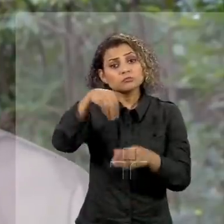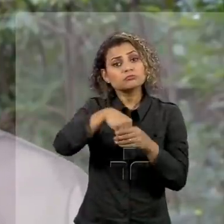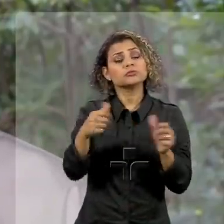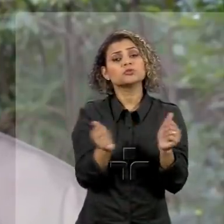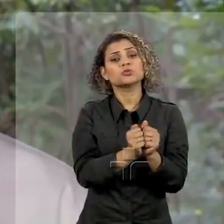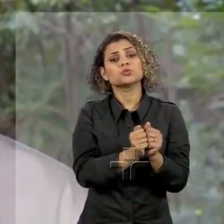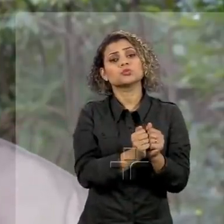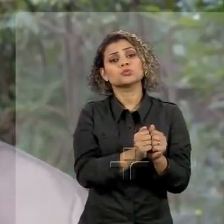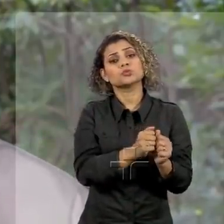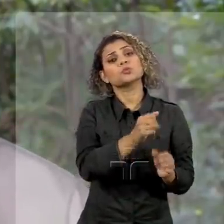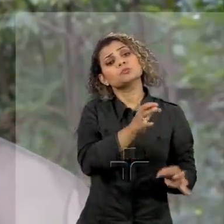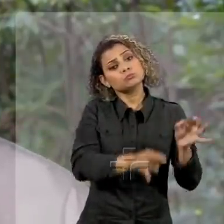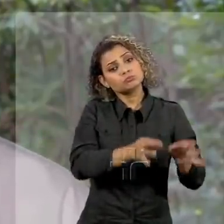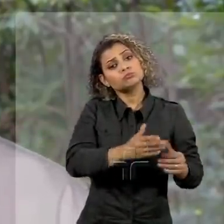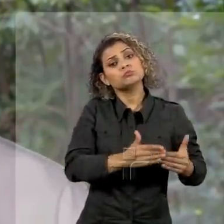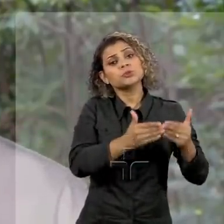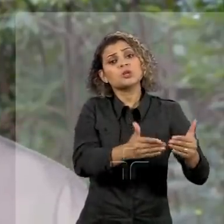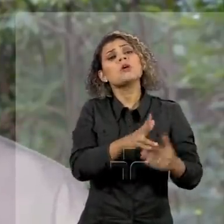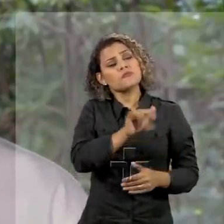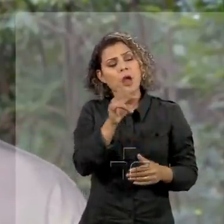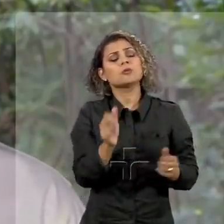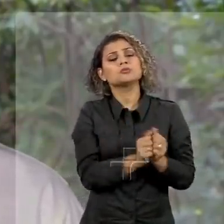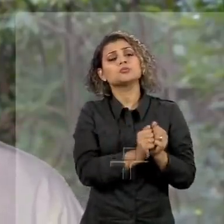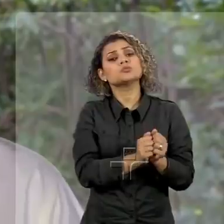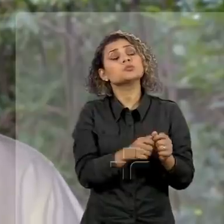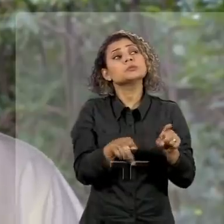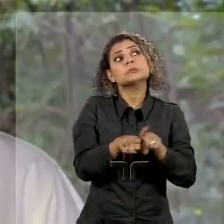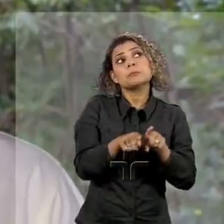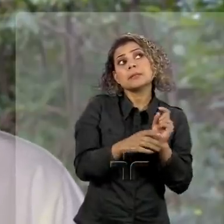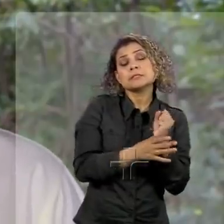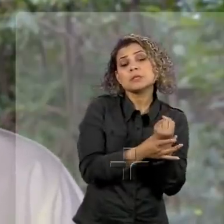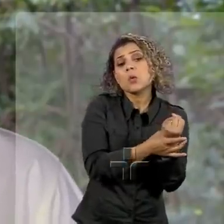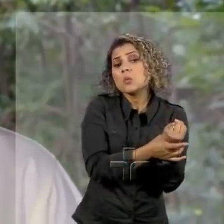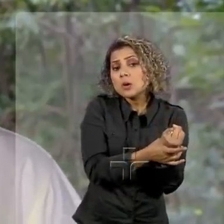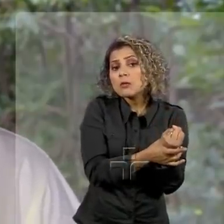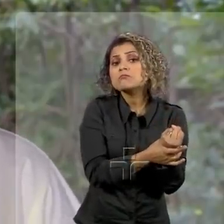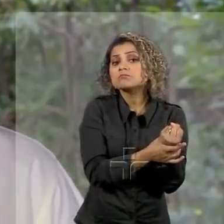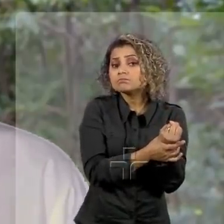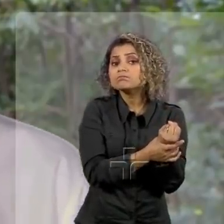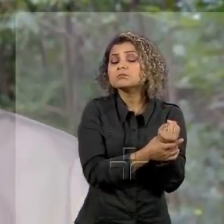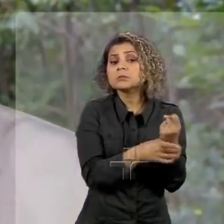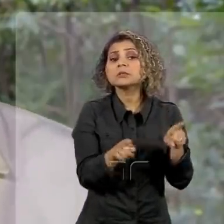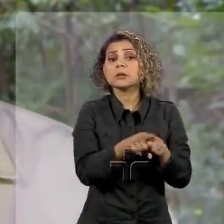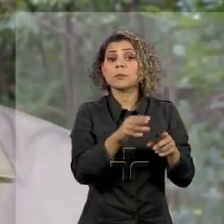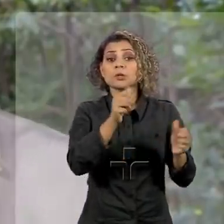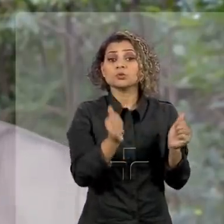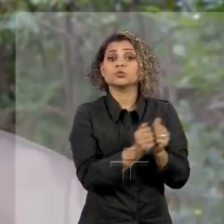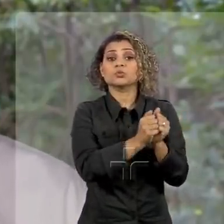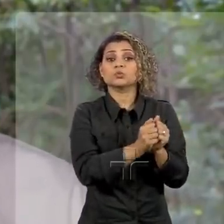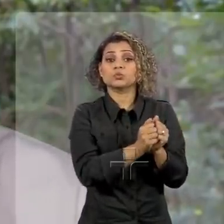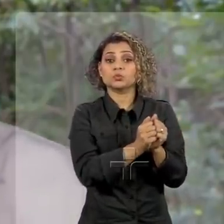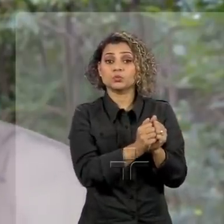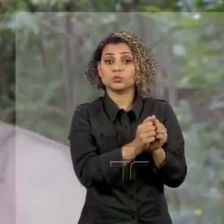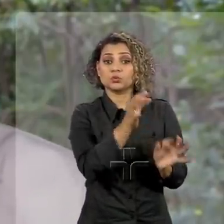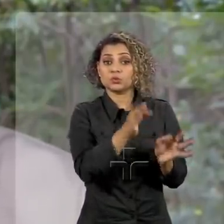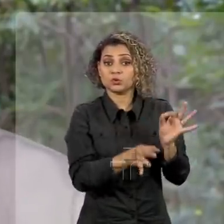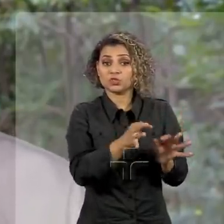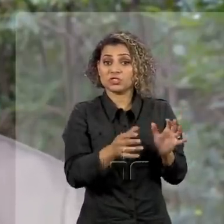Ministério da Justiça. A questão da segurança, ir para a Justiça, nós já tínhamos